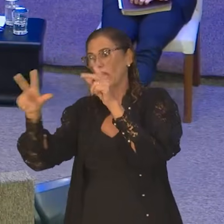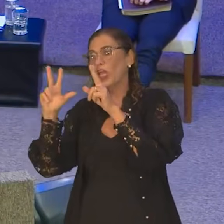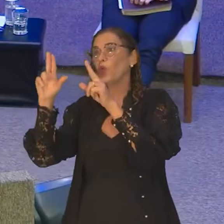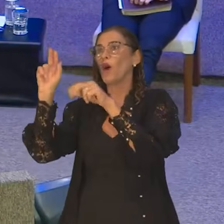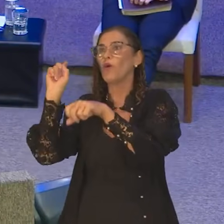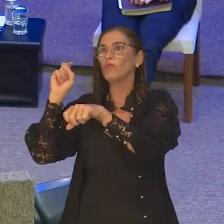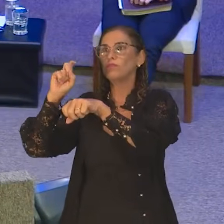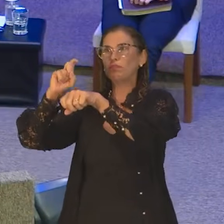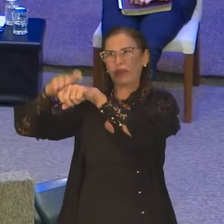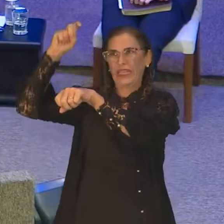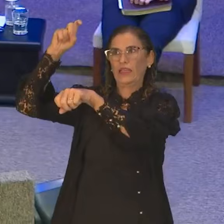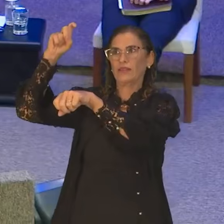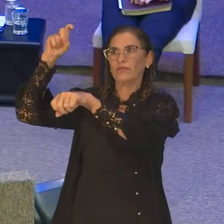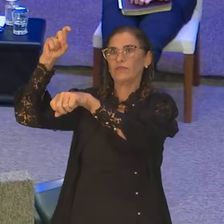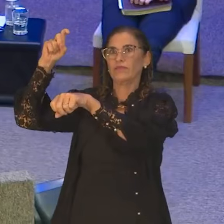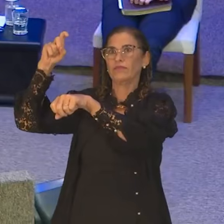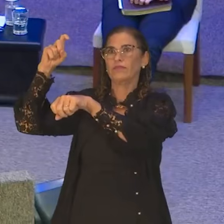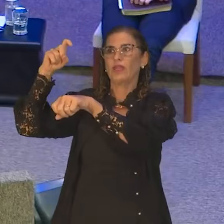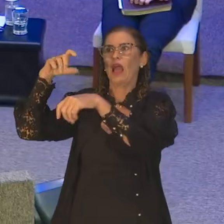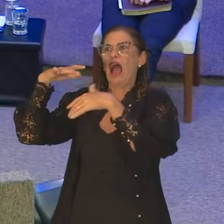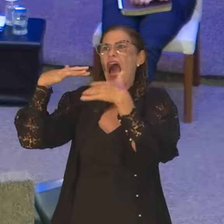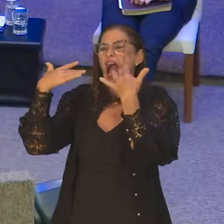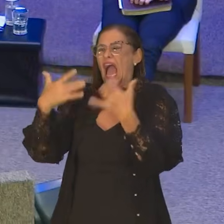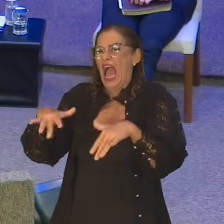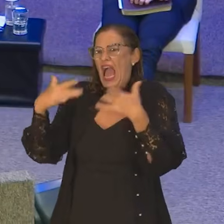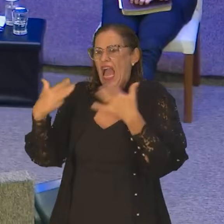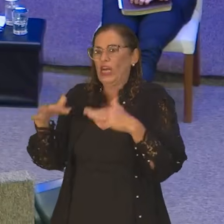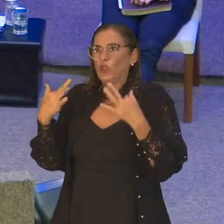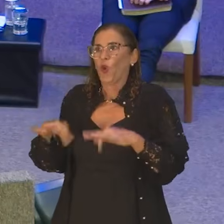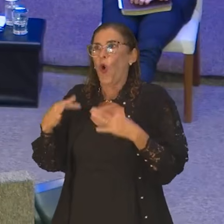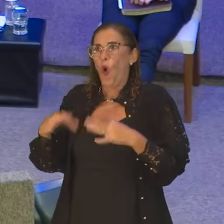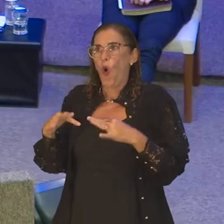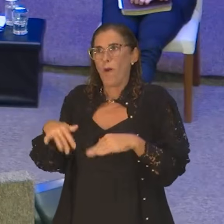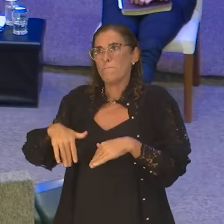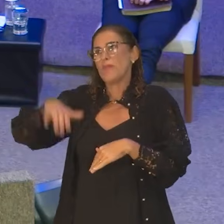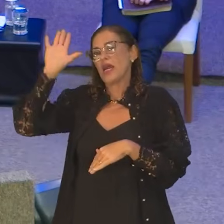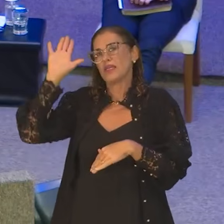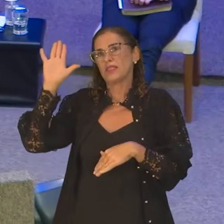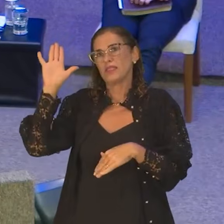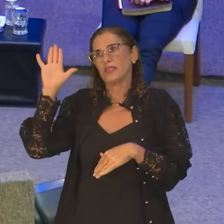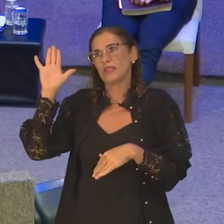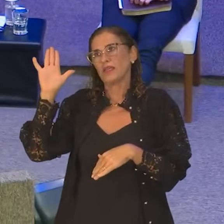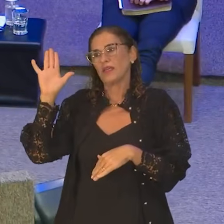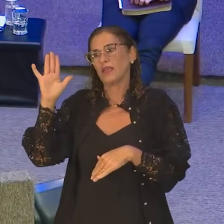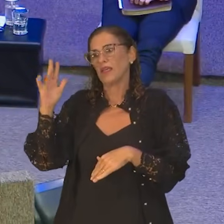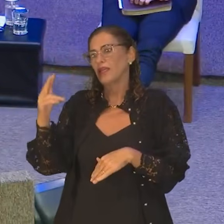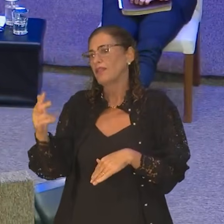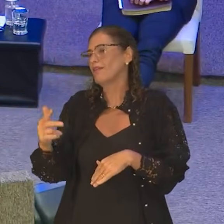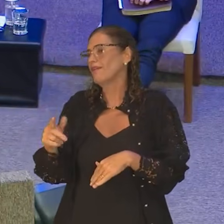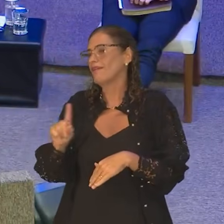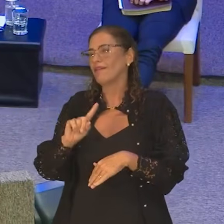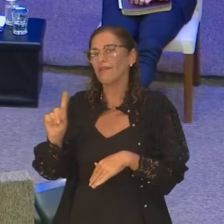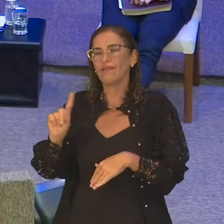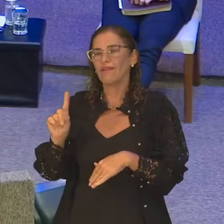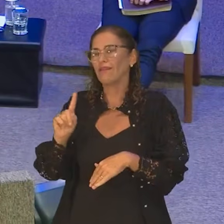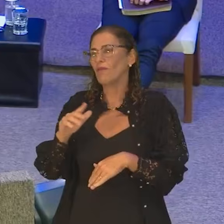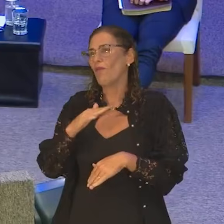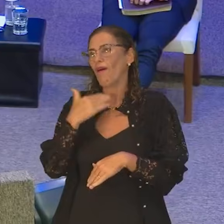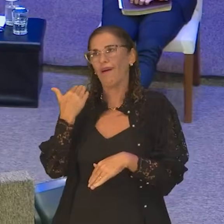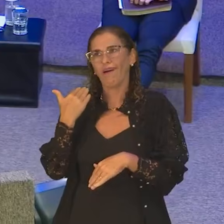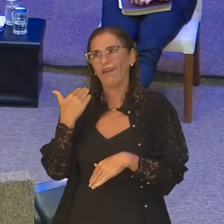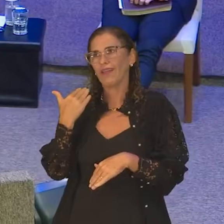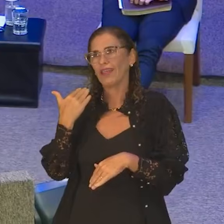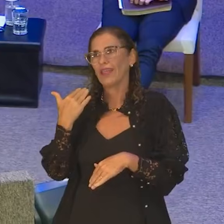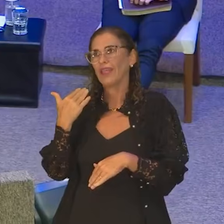A picada dele será milhares de vezes mais dolorosa. E não vai morrer, vai viver sofrendo. Porque